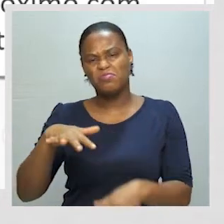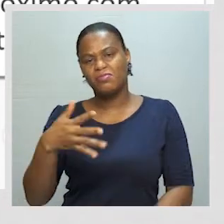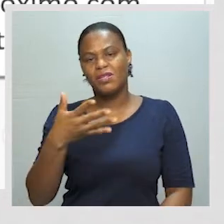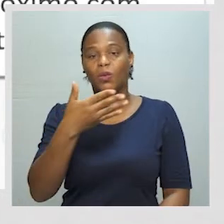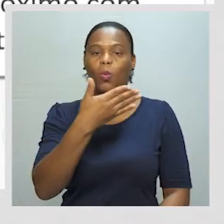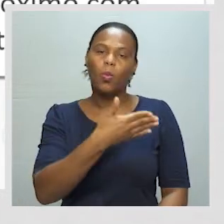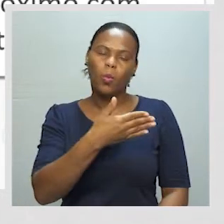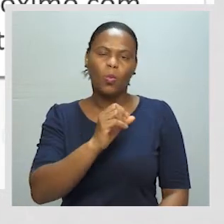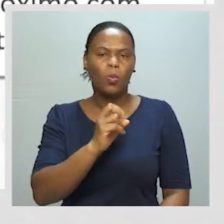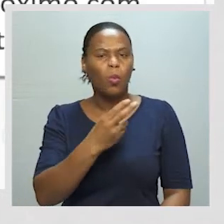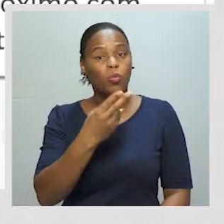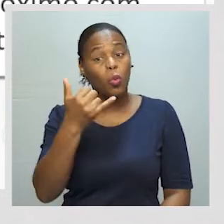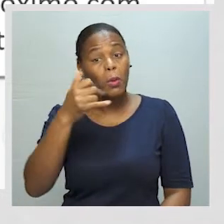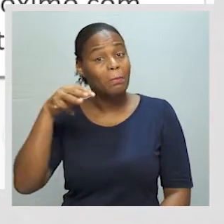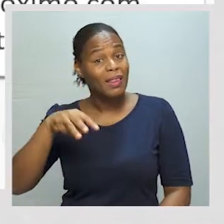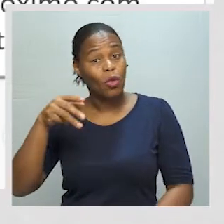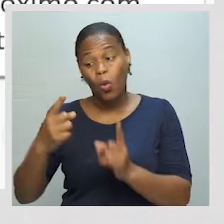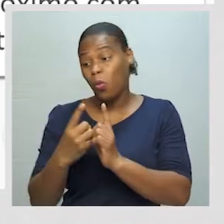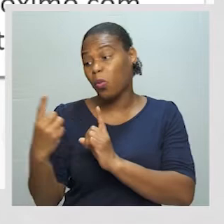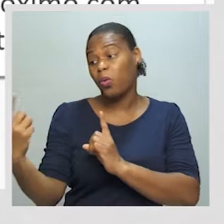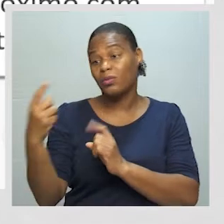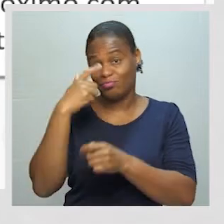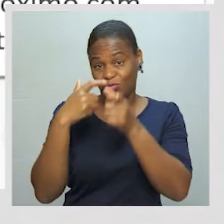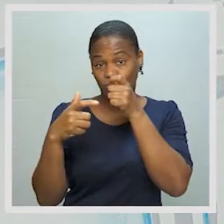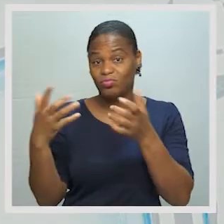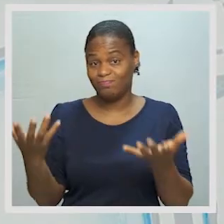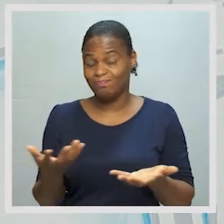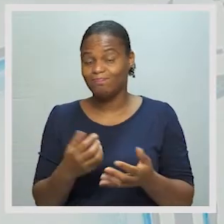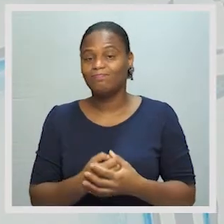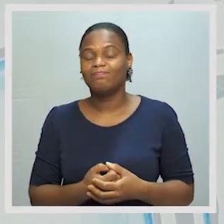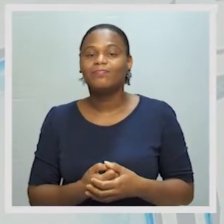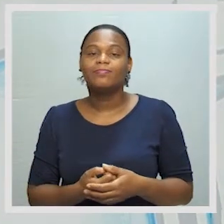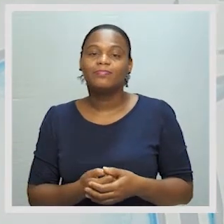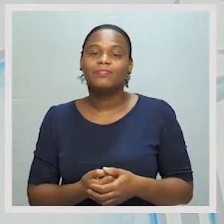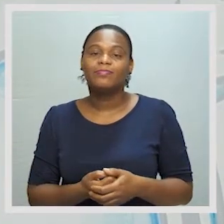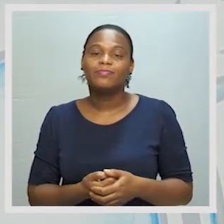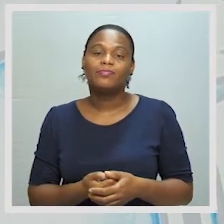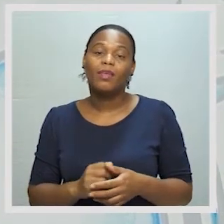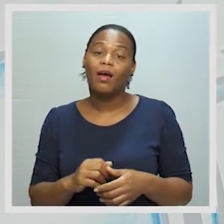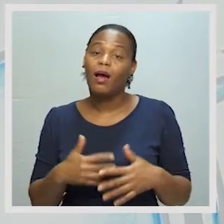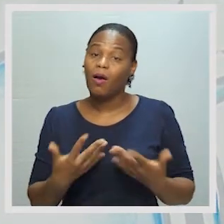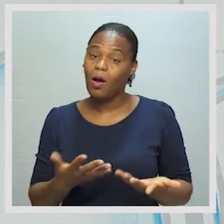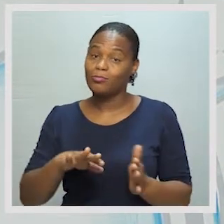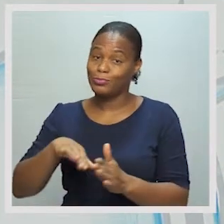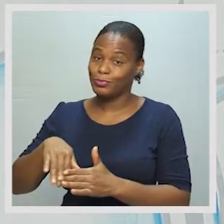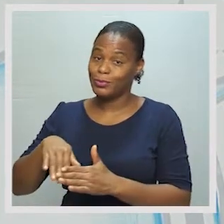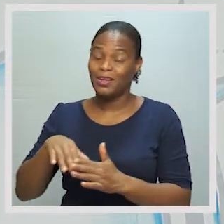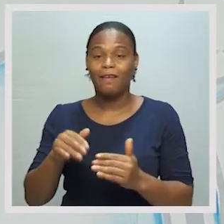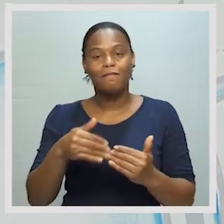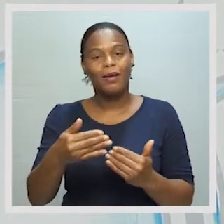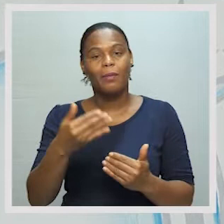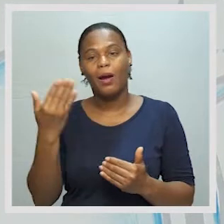menos 1 ou 2 metros entre as pessoas. Então, posto isto,